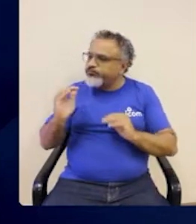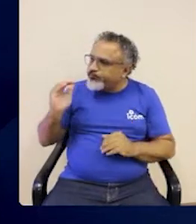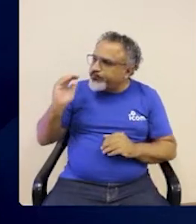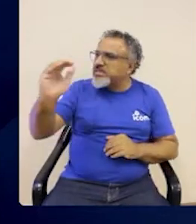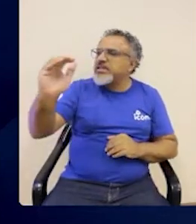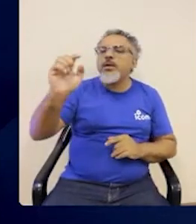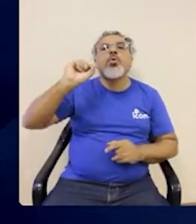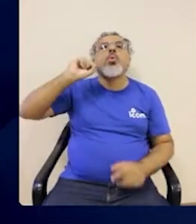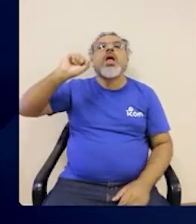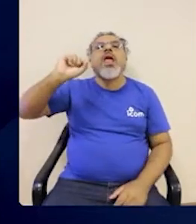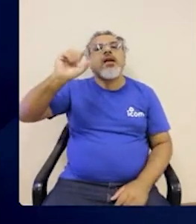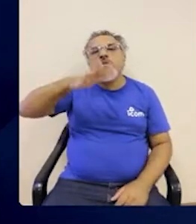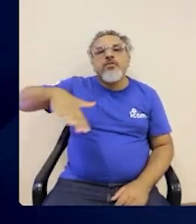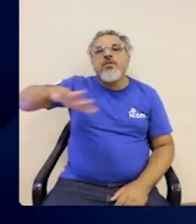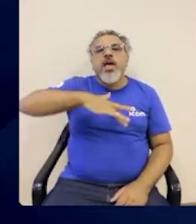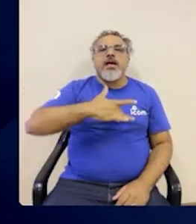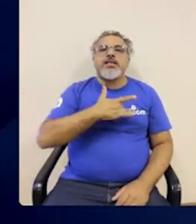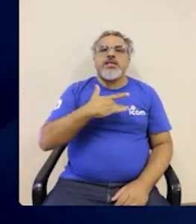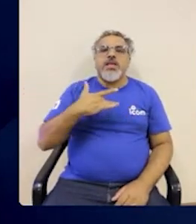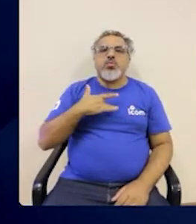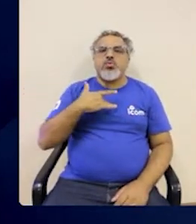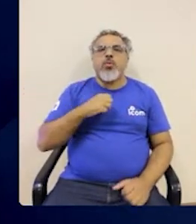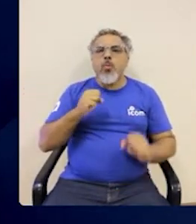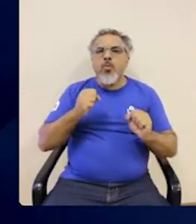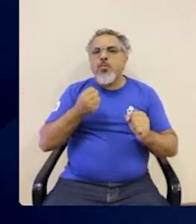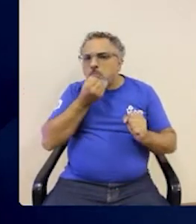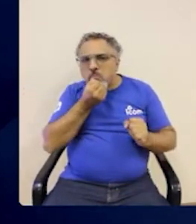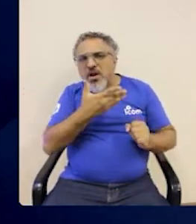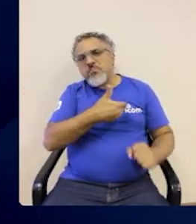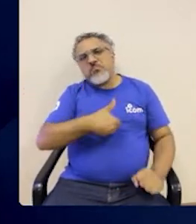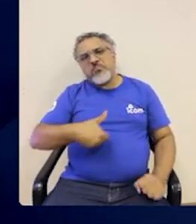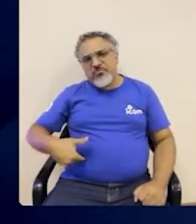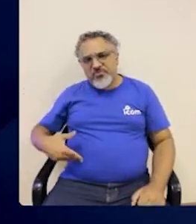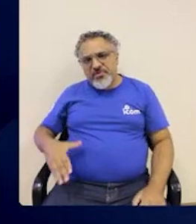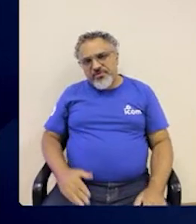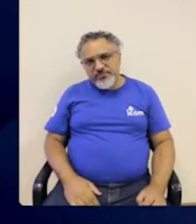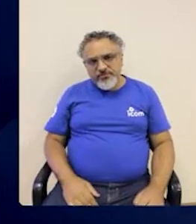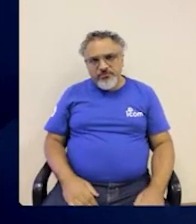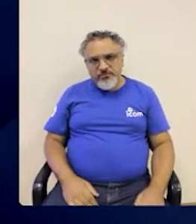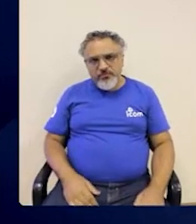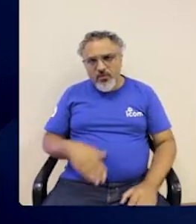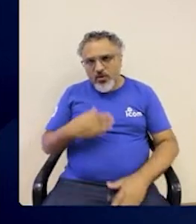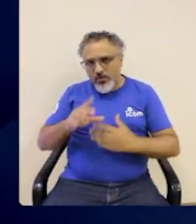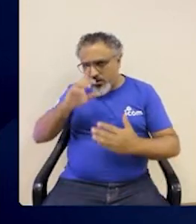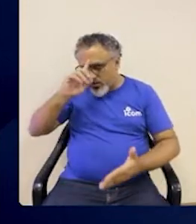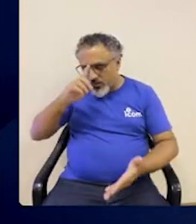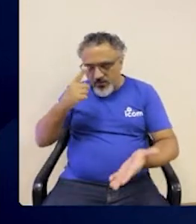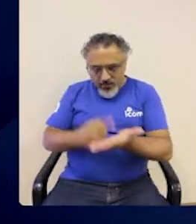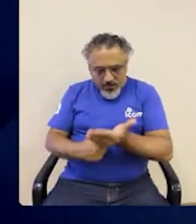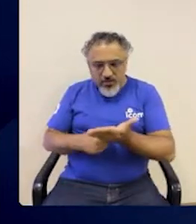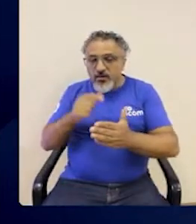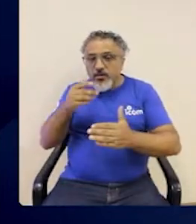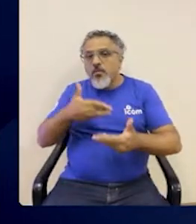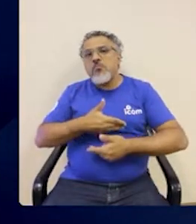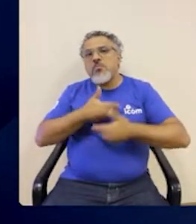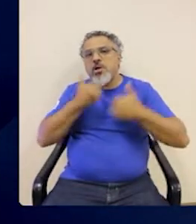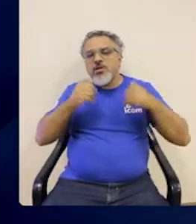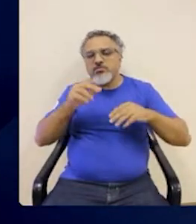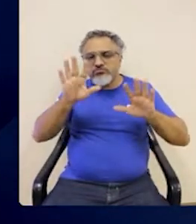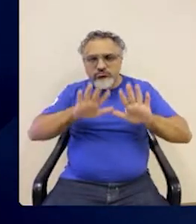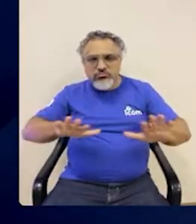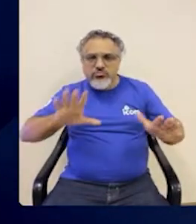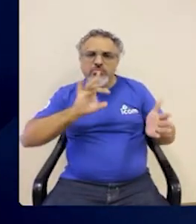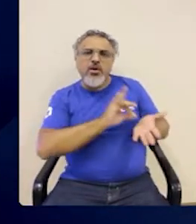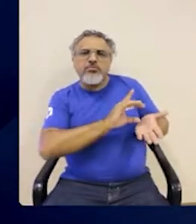gente considera ali a saúde como um bem público. E toda essa tomada de decisão, que deve ser pautada nas melhores evidências